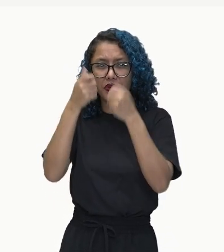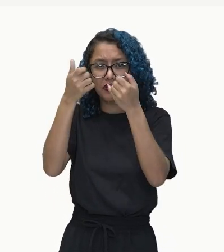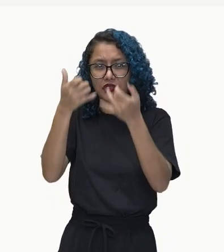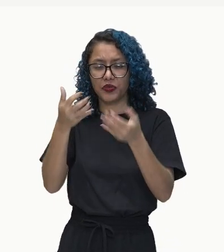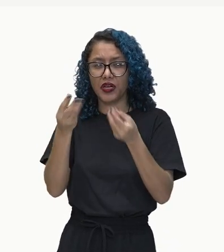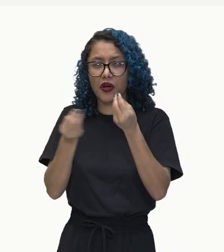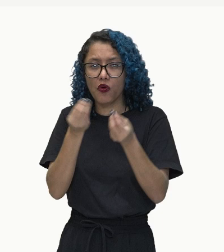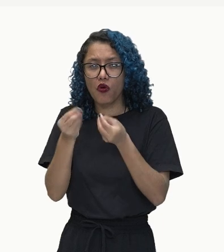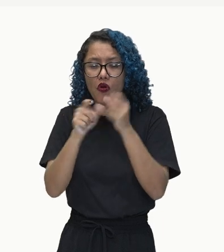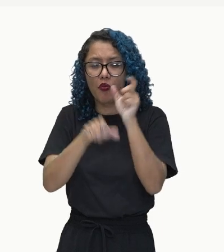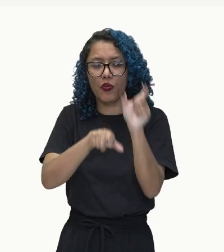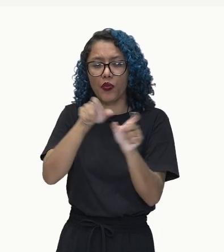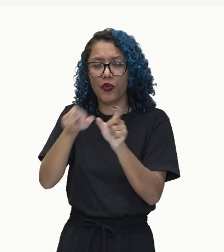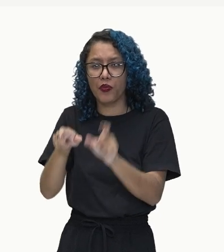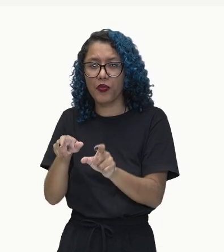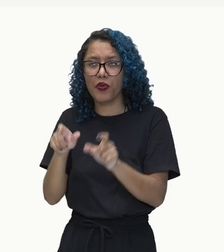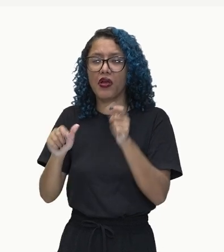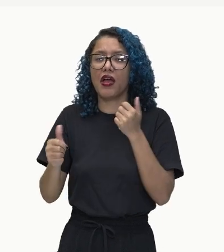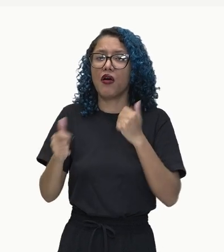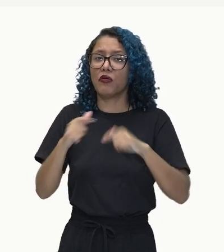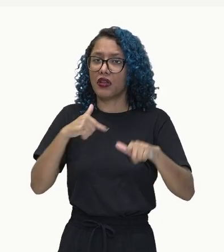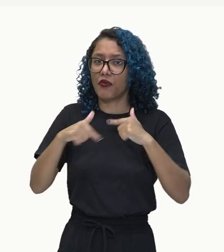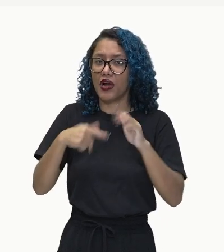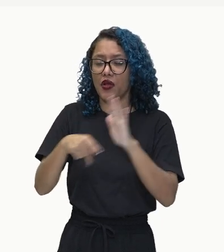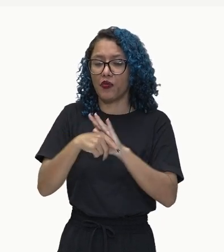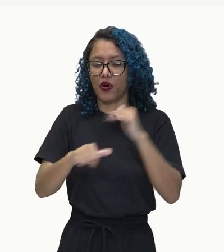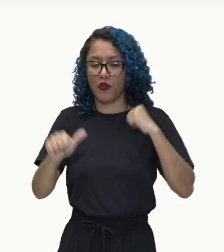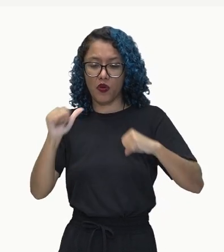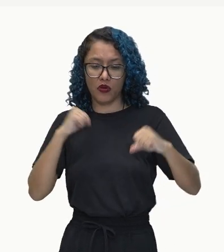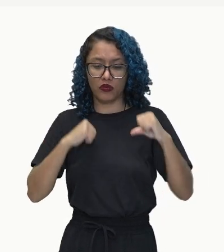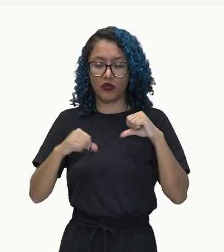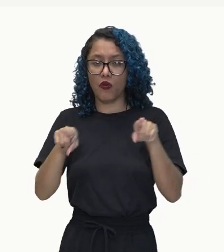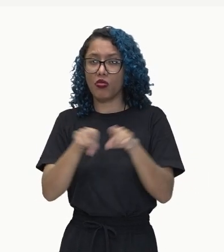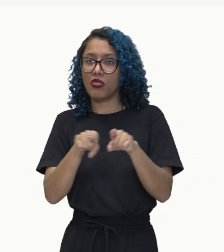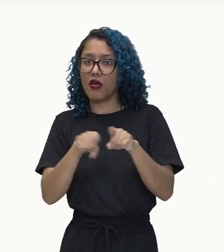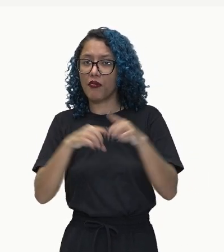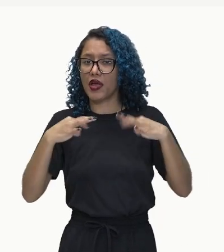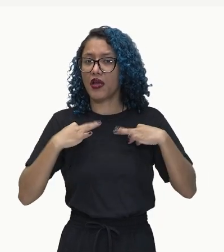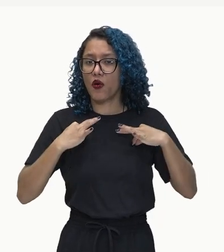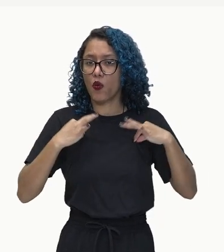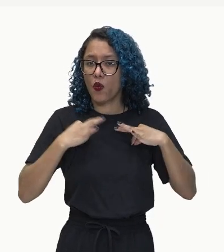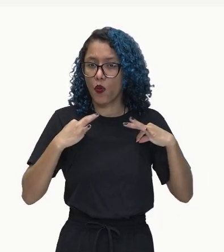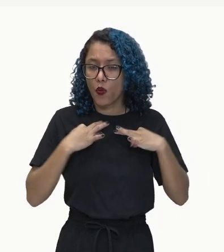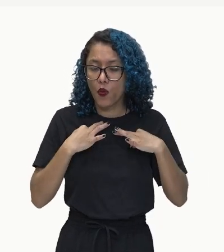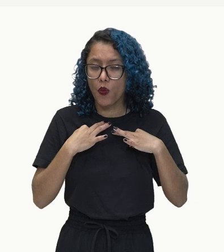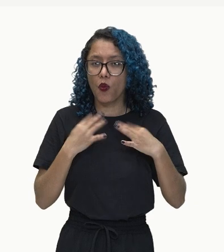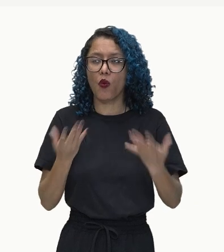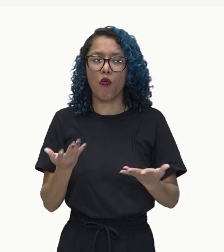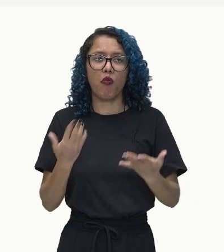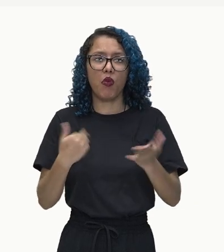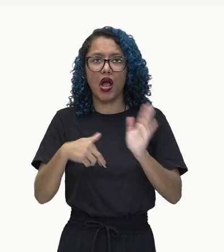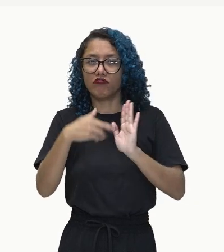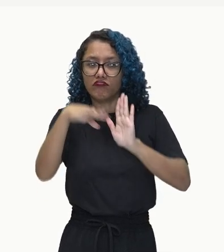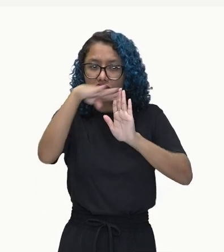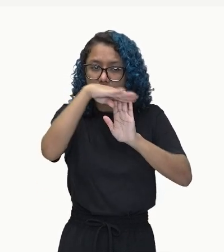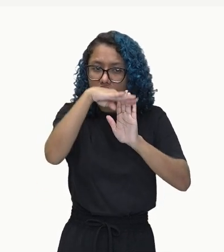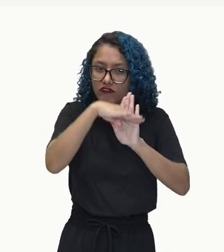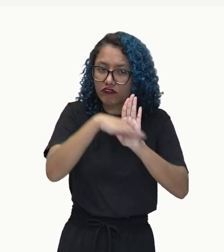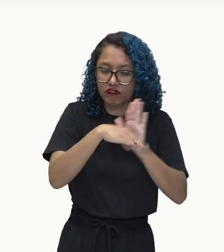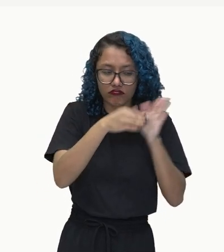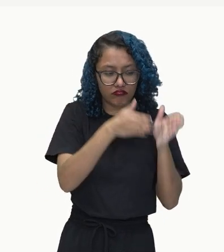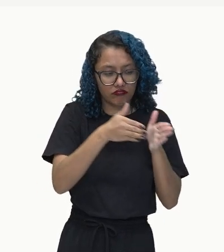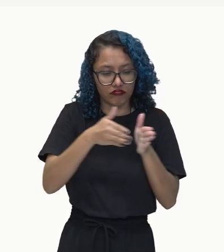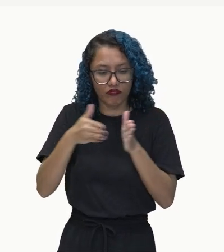atuação dos atores até os figurinos, né? O roteiro. Então,